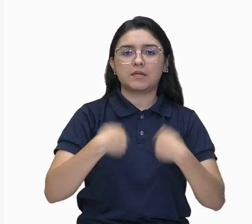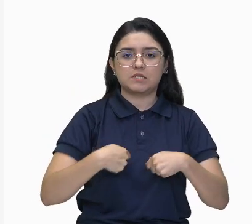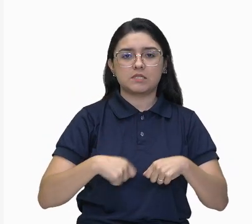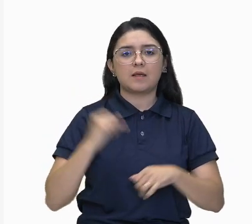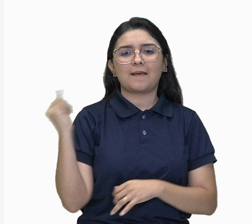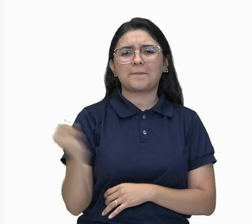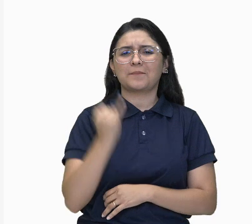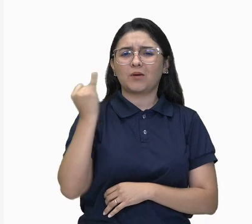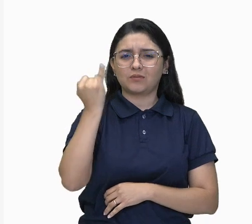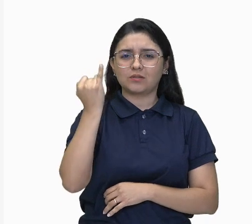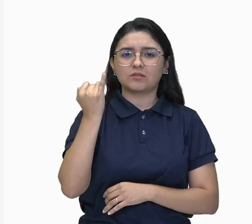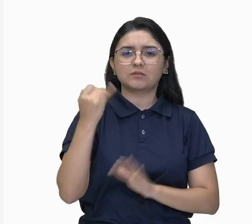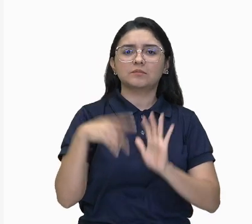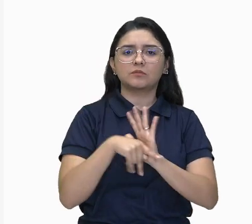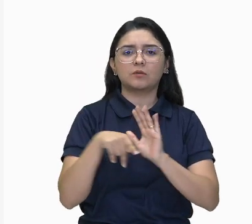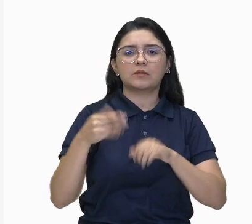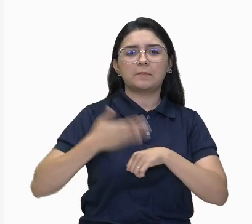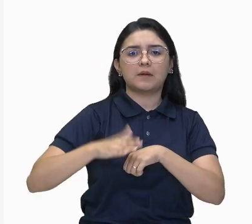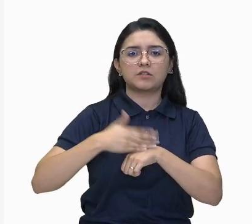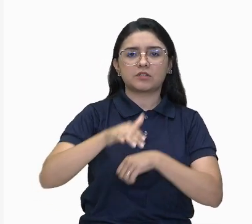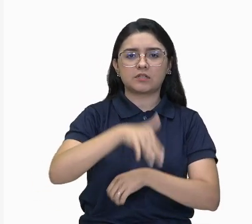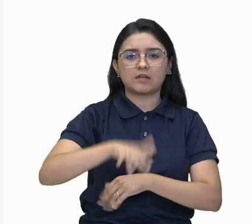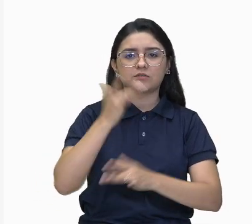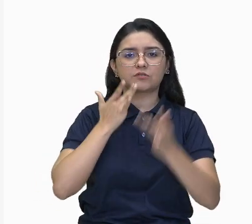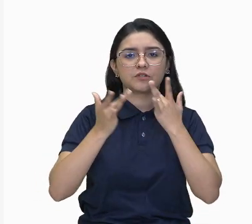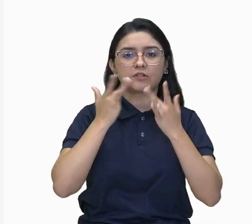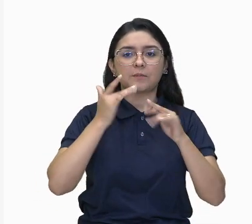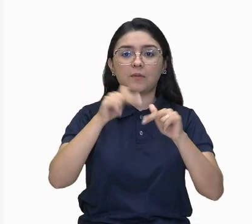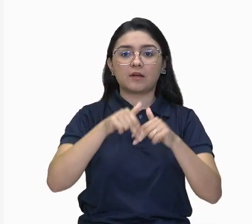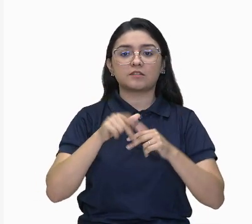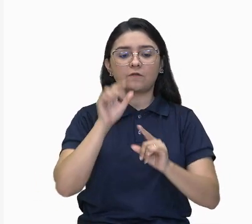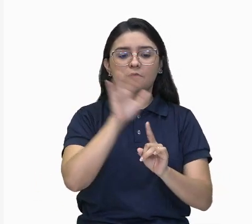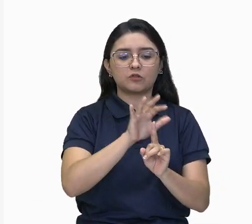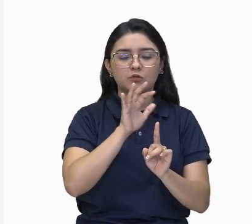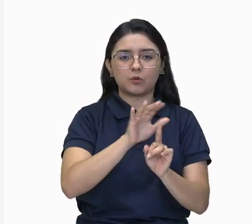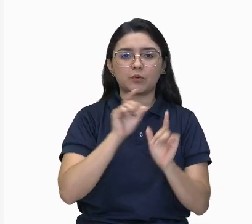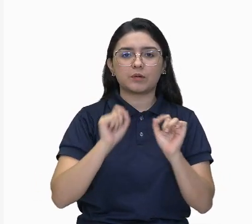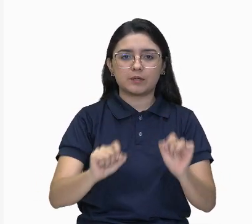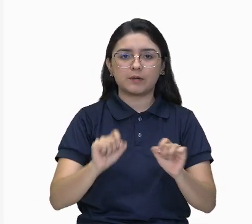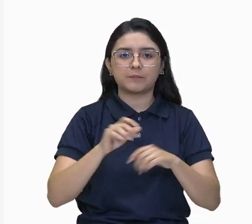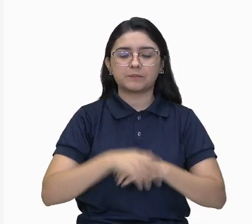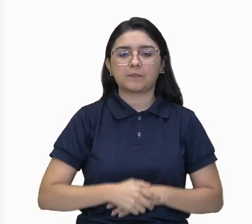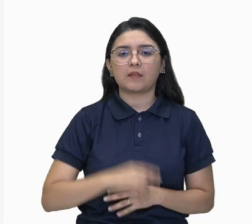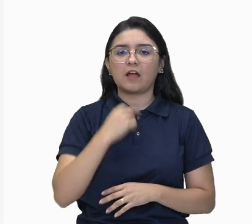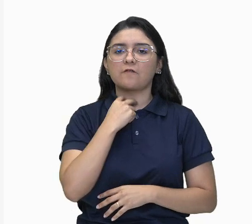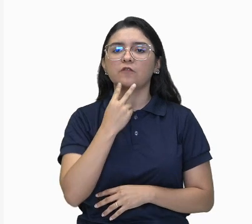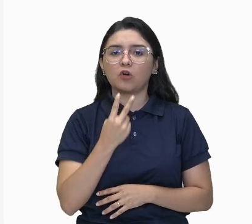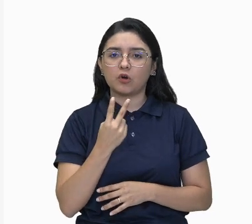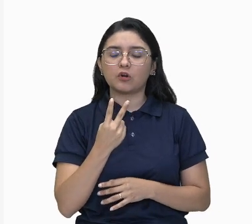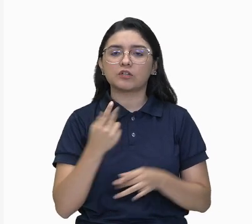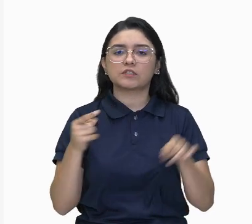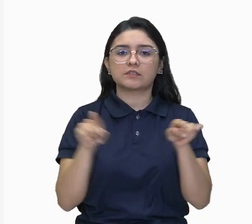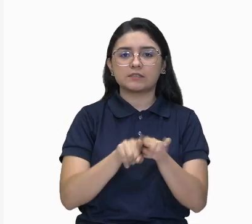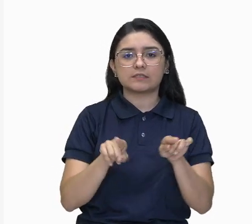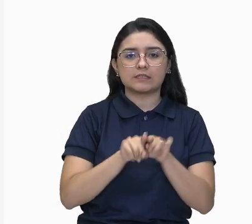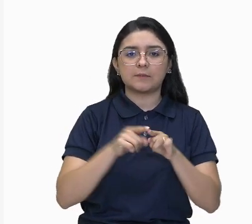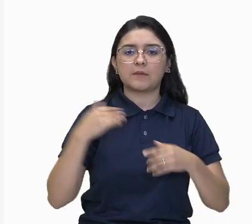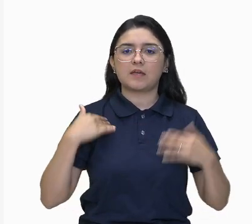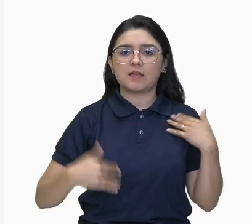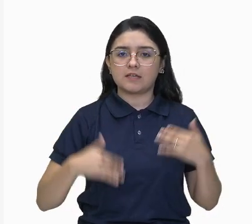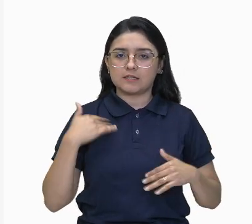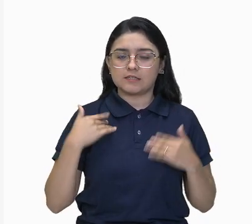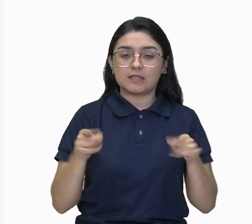elemento fundamental na prática teatral, pois influencia diretamente a projeção vocal, a energia física e